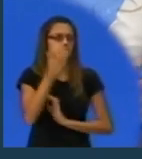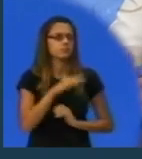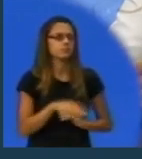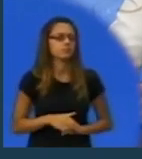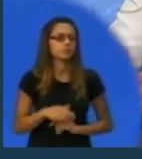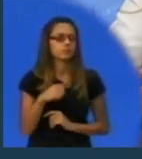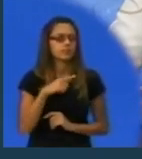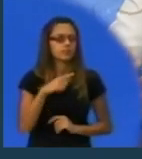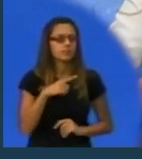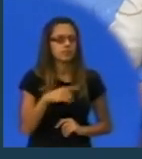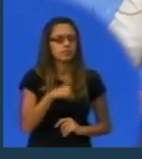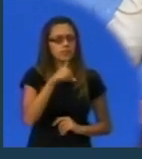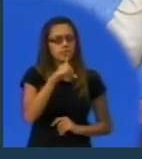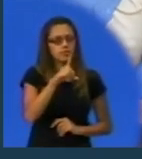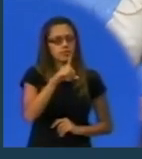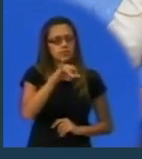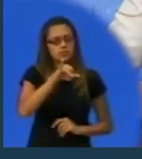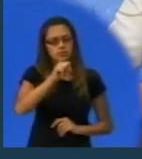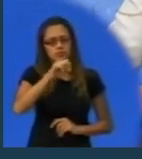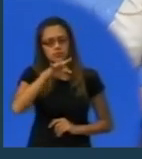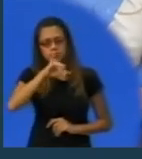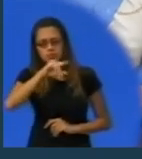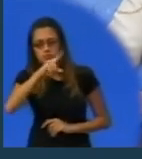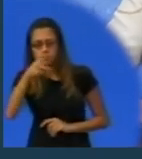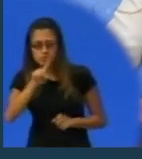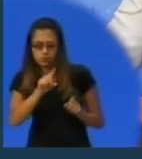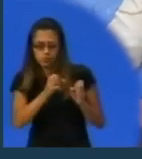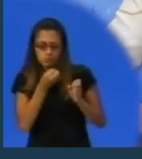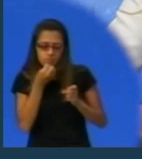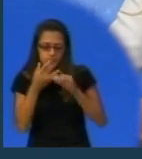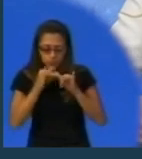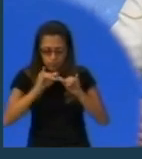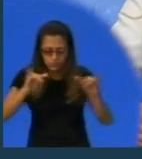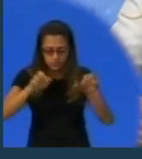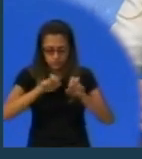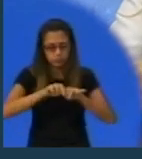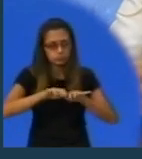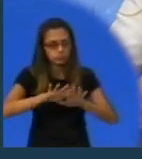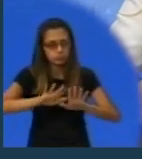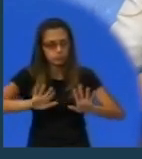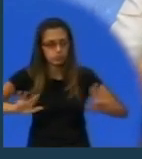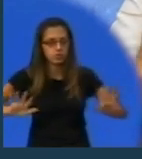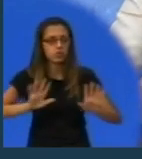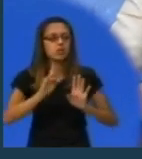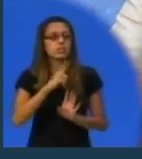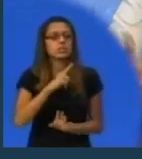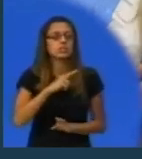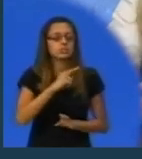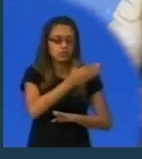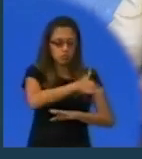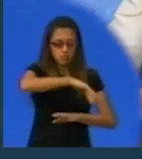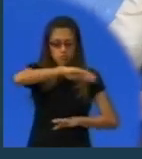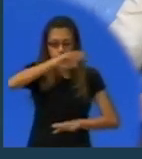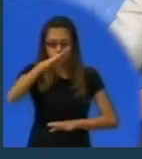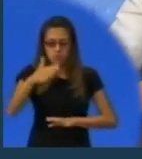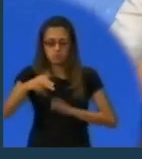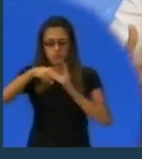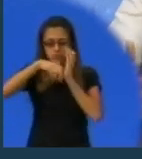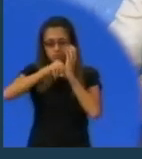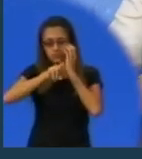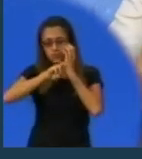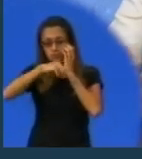uma distribuição de dados lá, e aí você tem uma curva normal que você vai olhar se vai encaixar ou